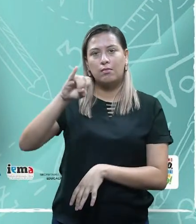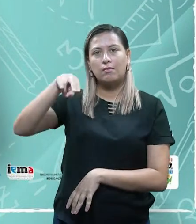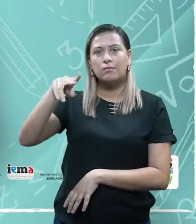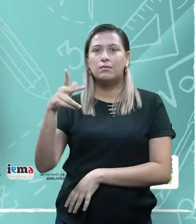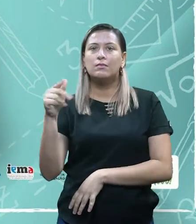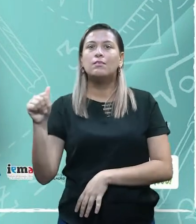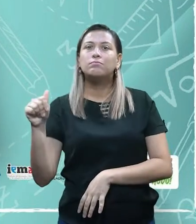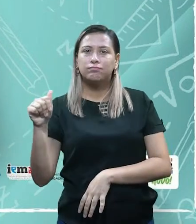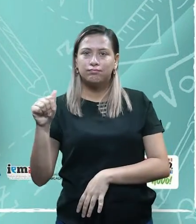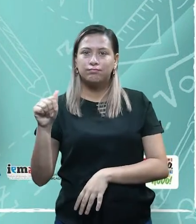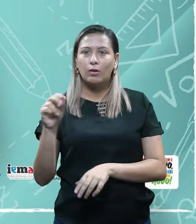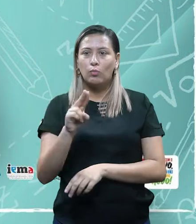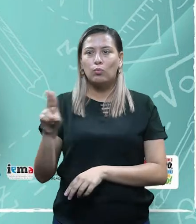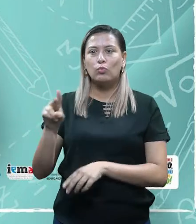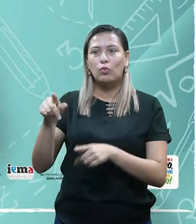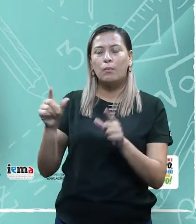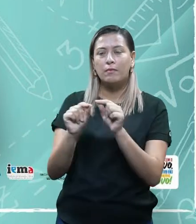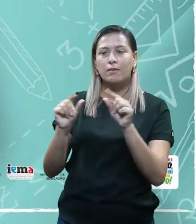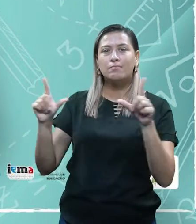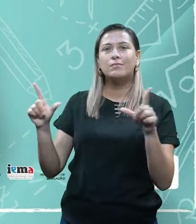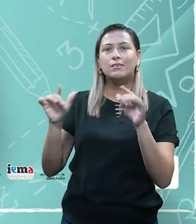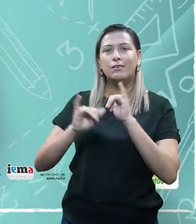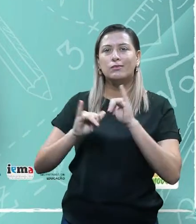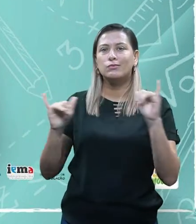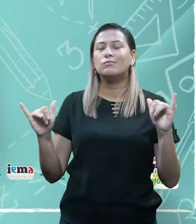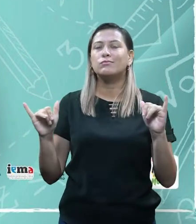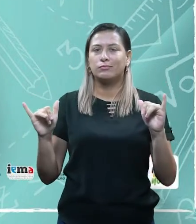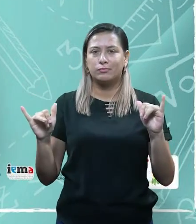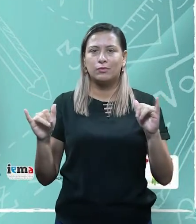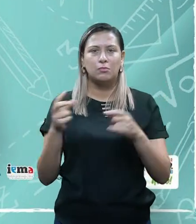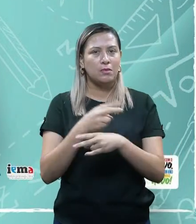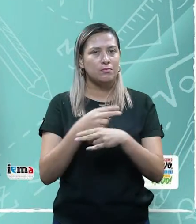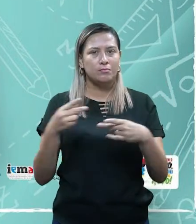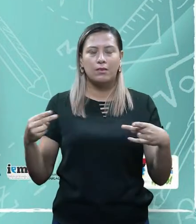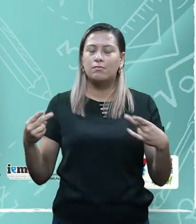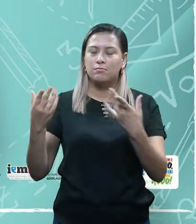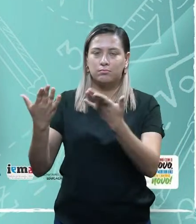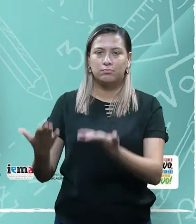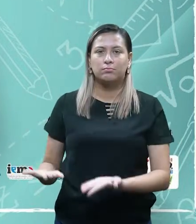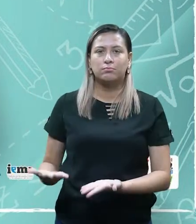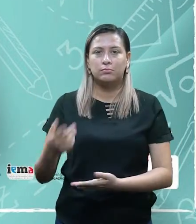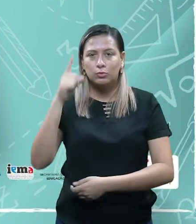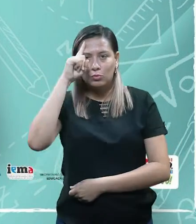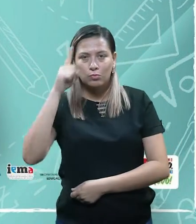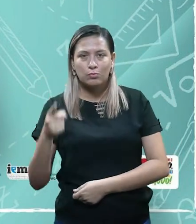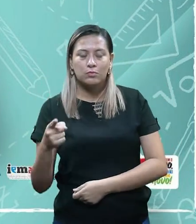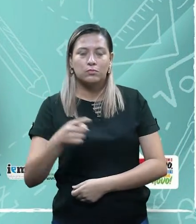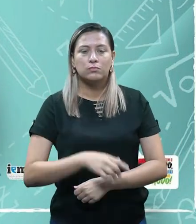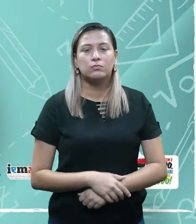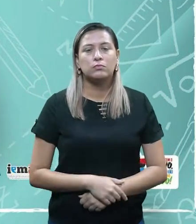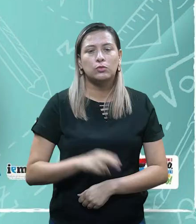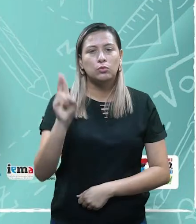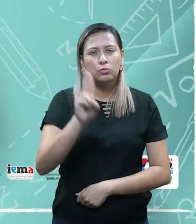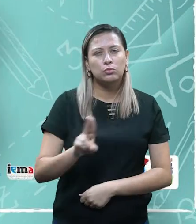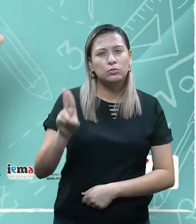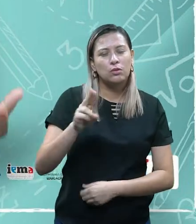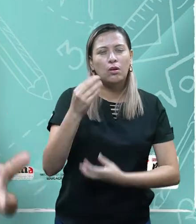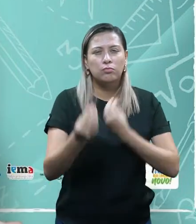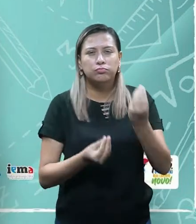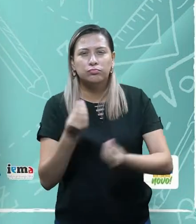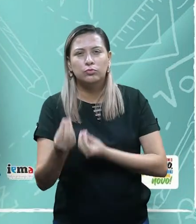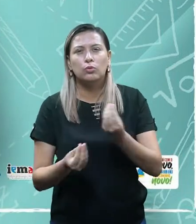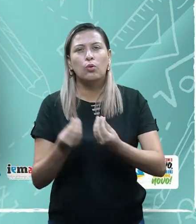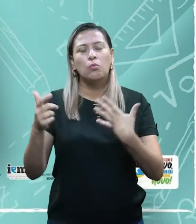aí, ao abrir, ele vai te informar várias coisas sobre esse comando, tá? Como que você usa, o que